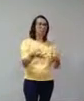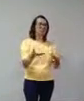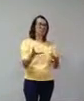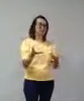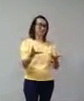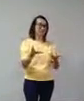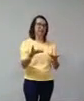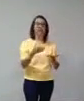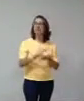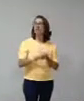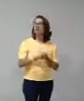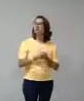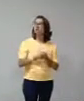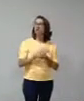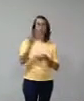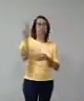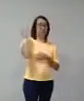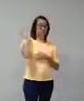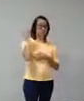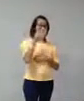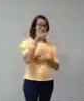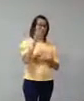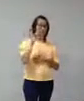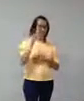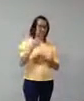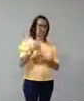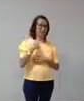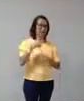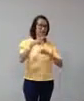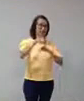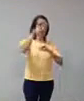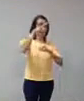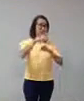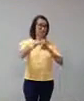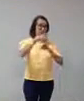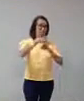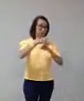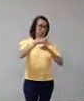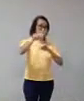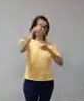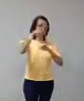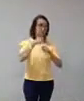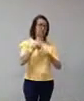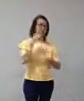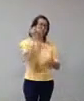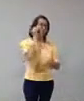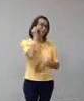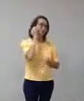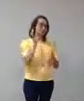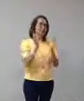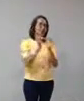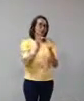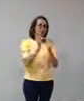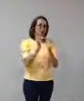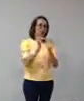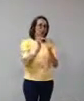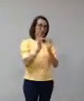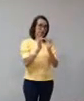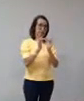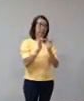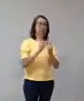Quando eu estava na França, no pós-doutorado, eu tentei muito contato também, eu fico